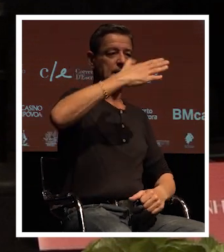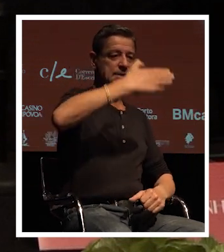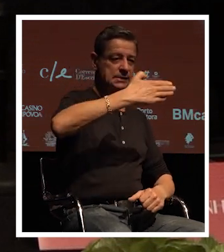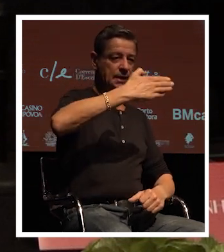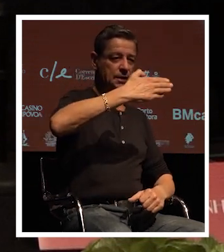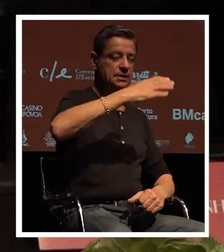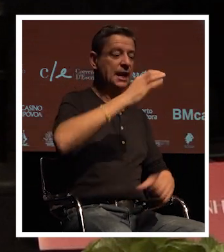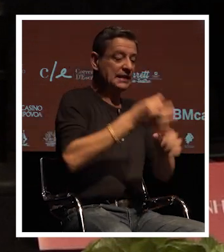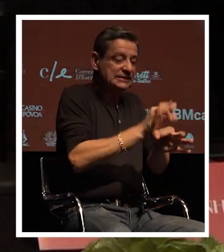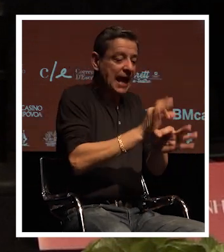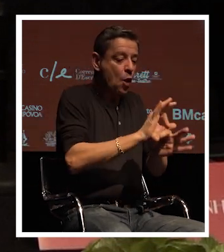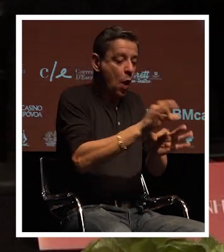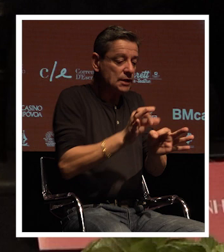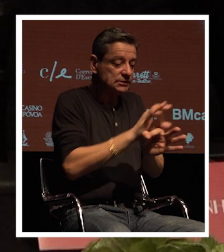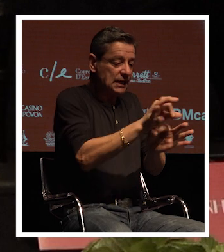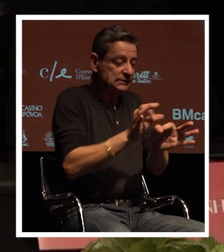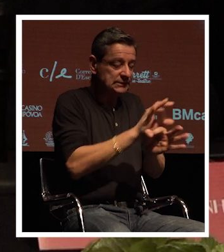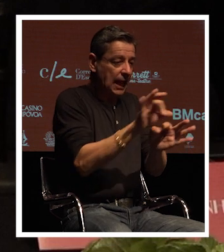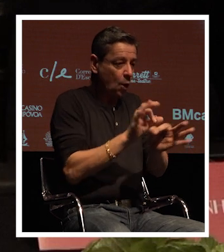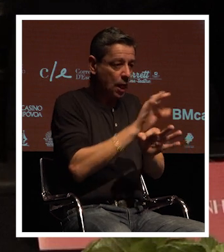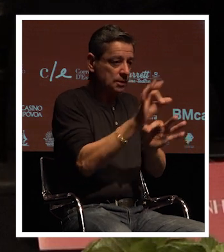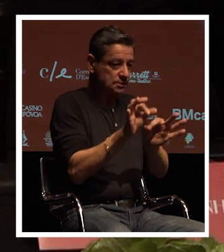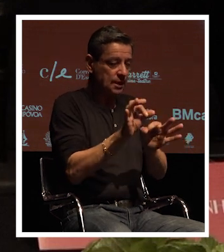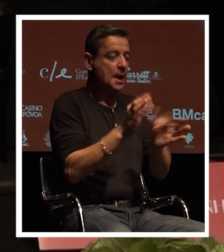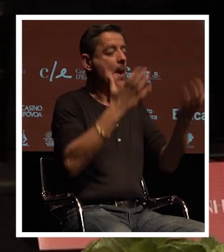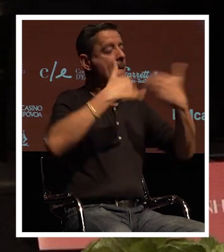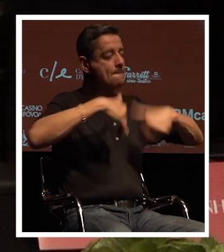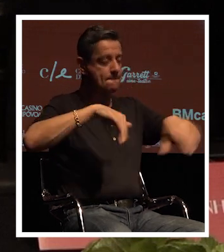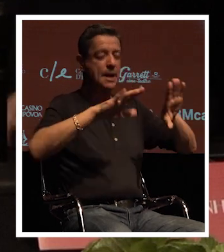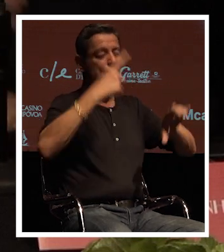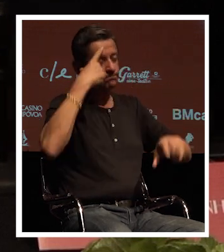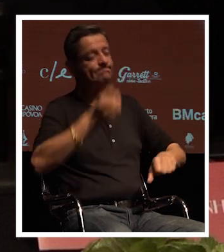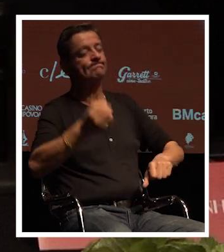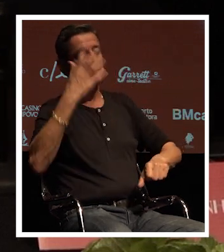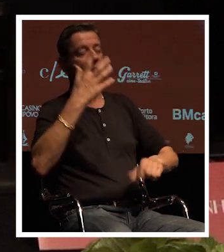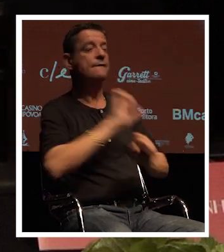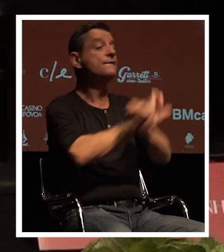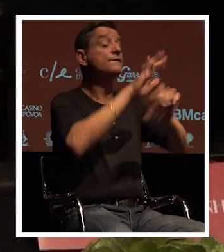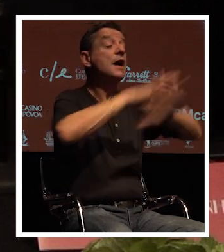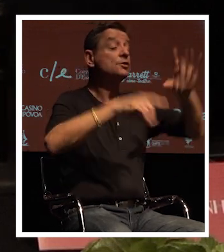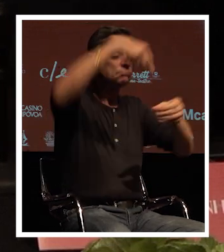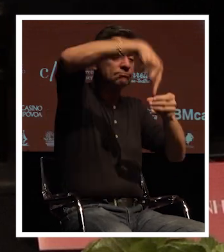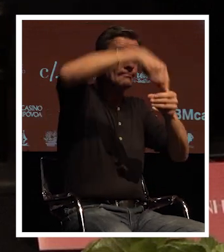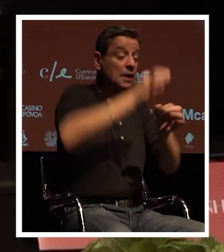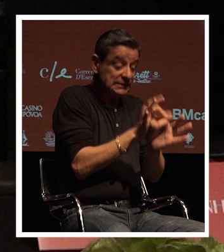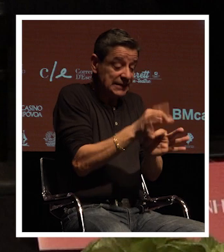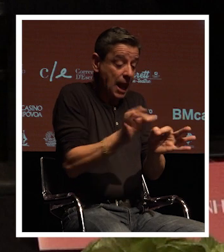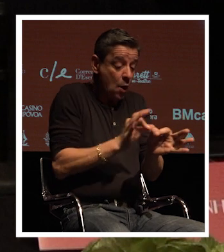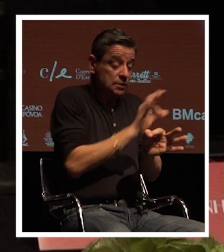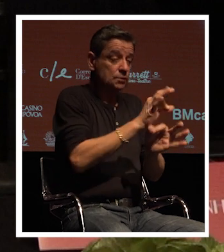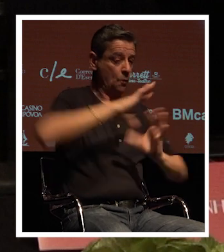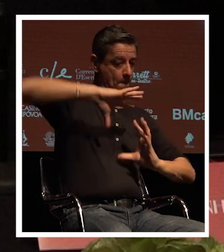triliões de células estamos a meio de uma jornada evolucionária para entender o que faz cada uma delas o nosso